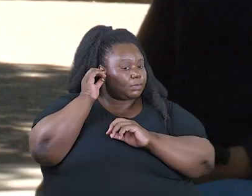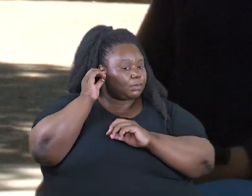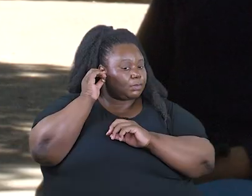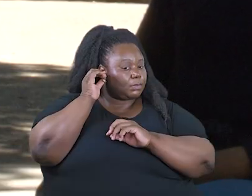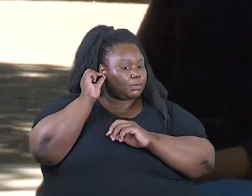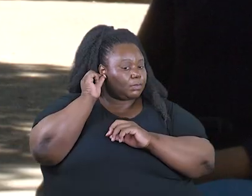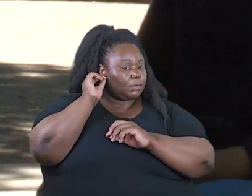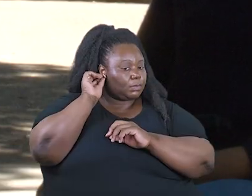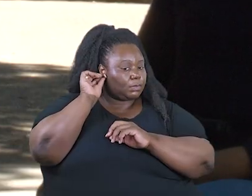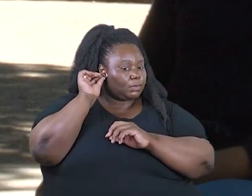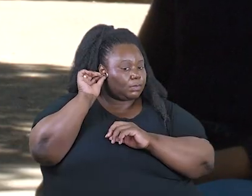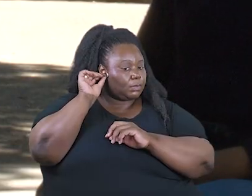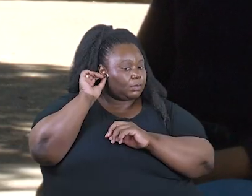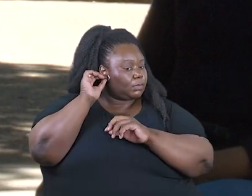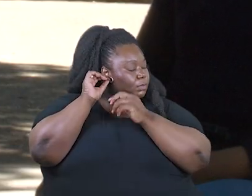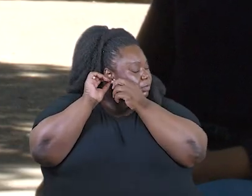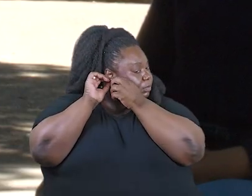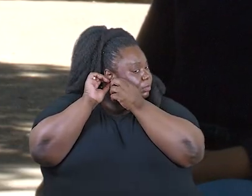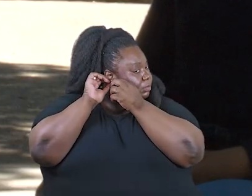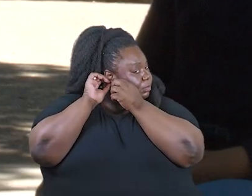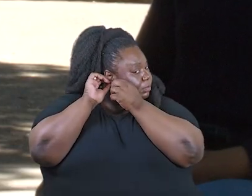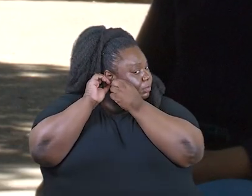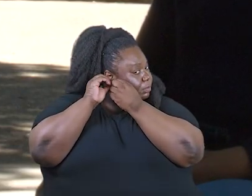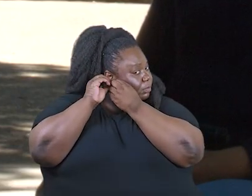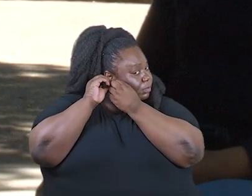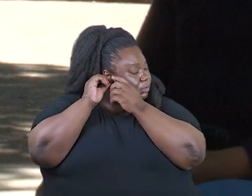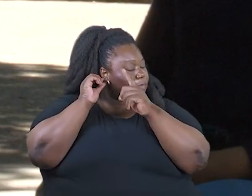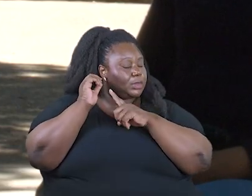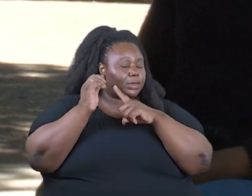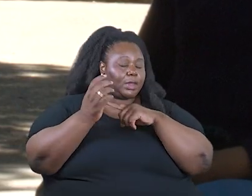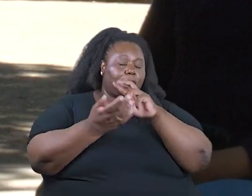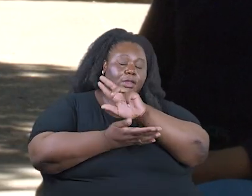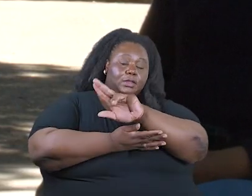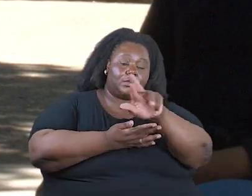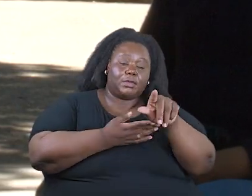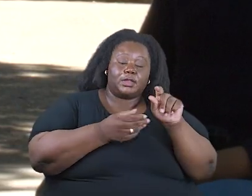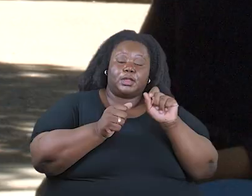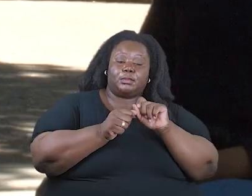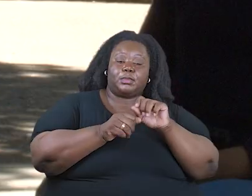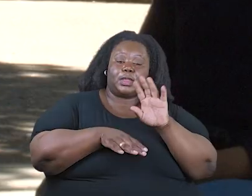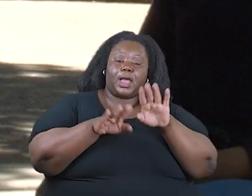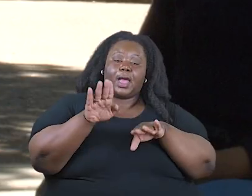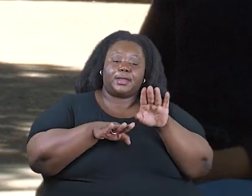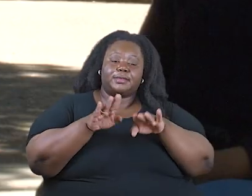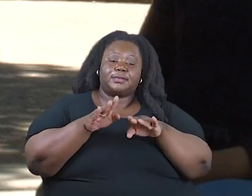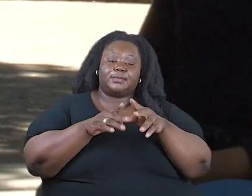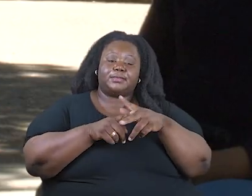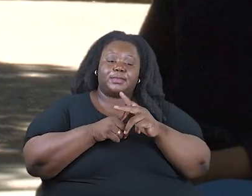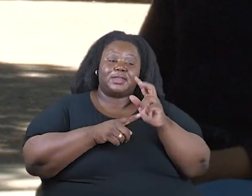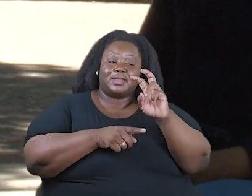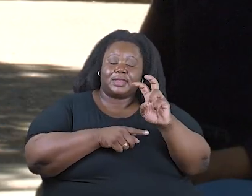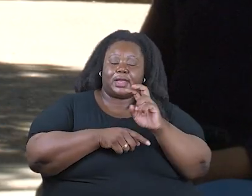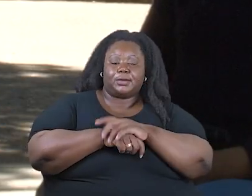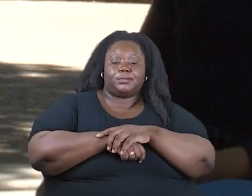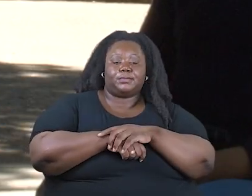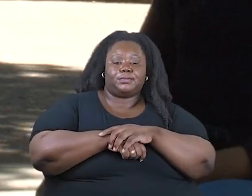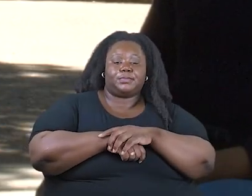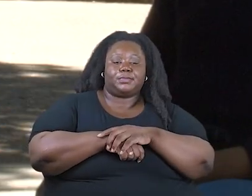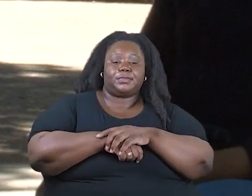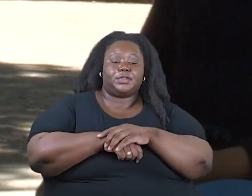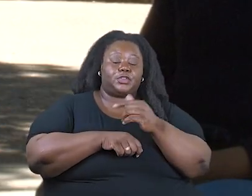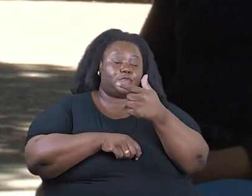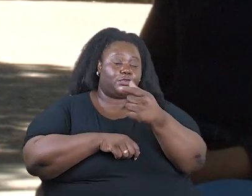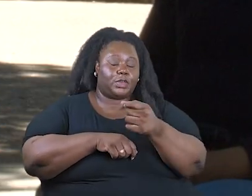Então tem essas galerias, eles fazem múltiplos, às vezes com a edição de 5, às vezes a edição é